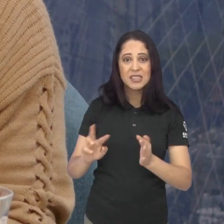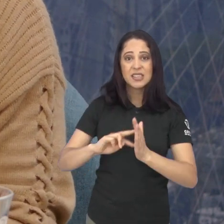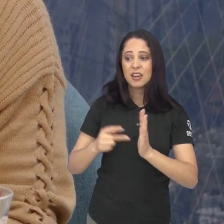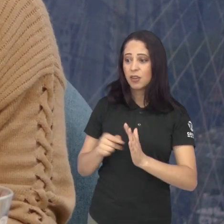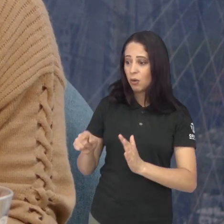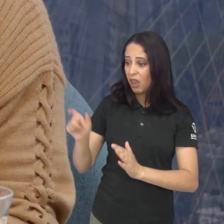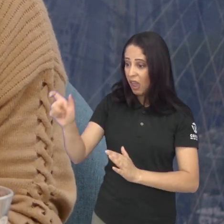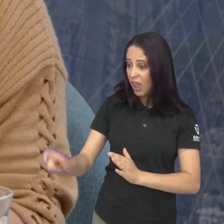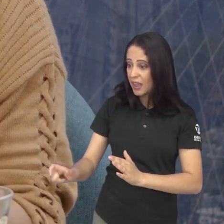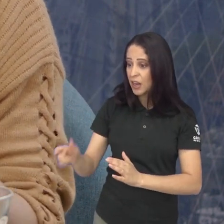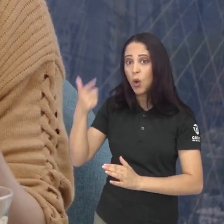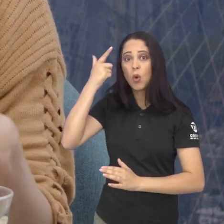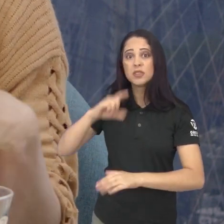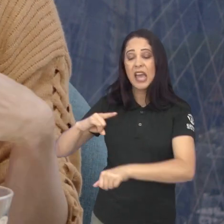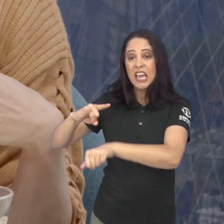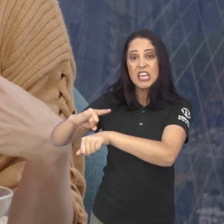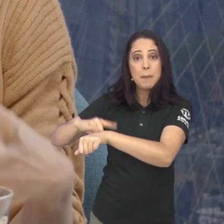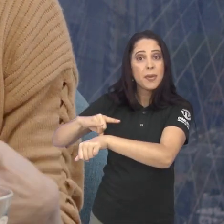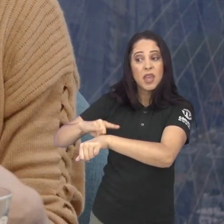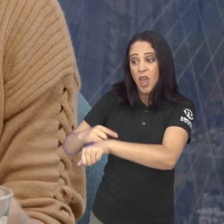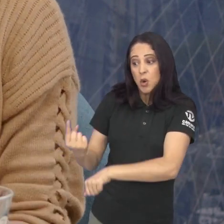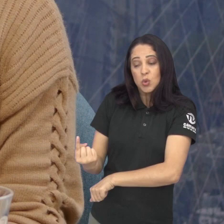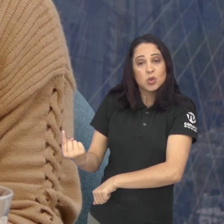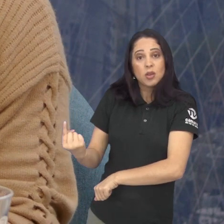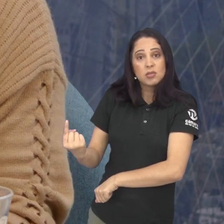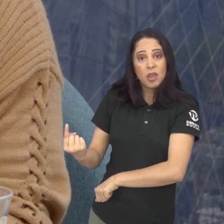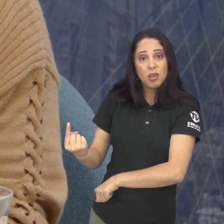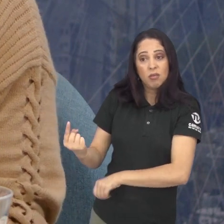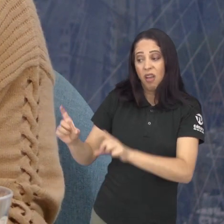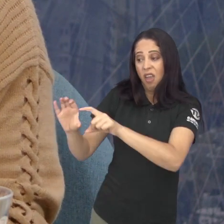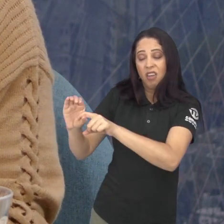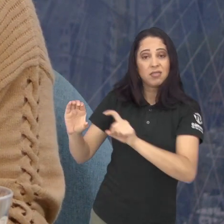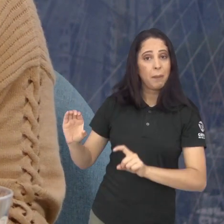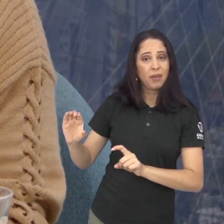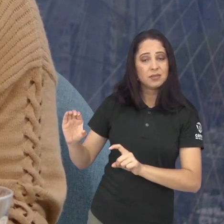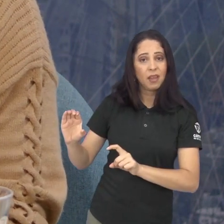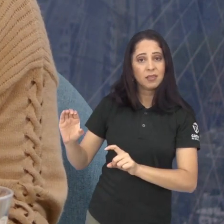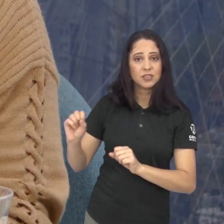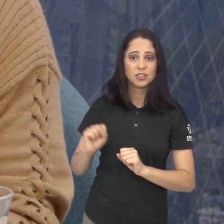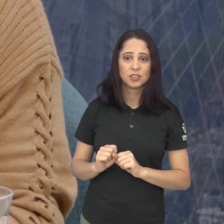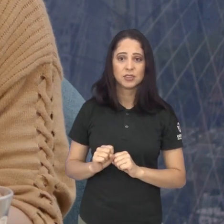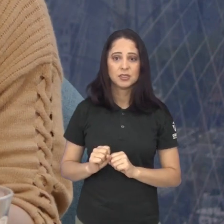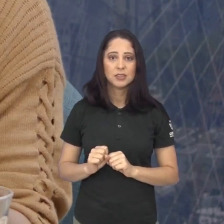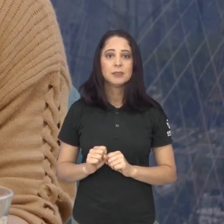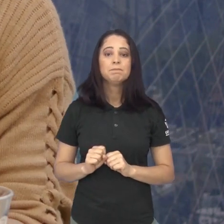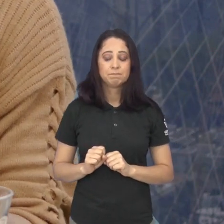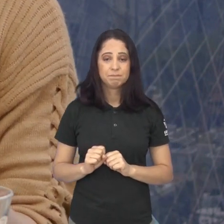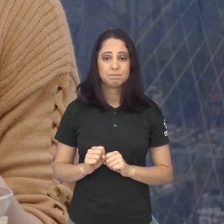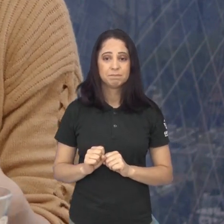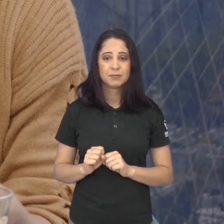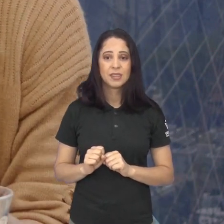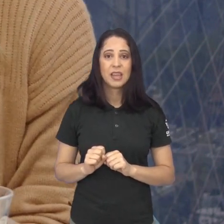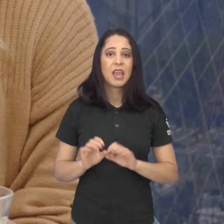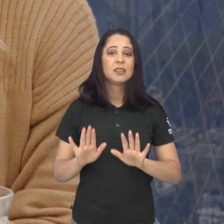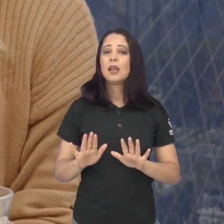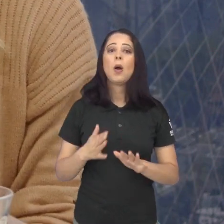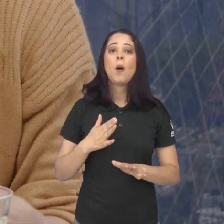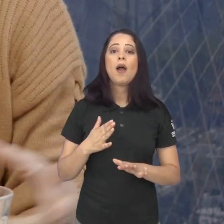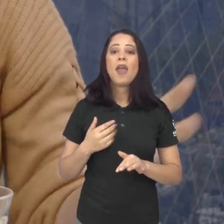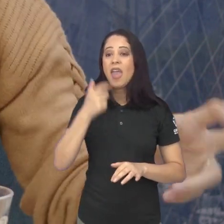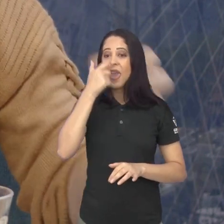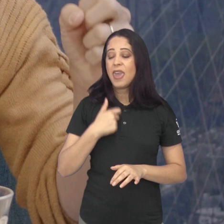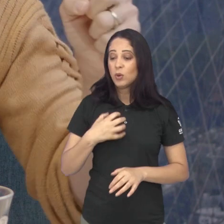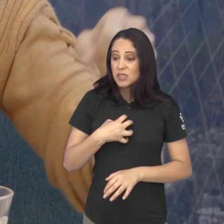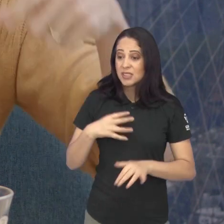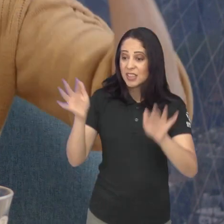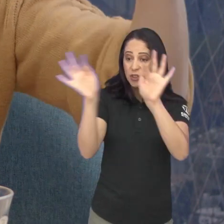sair da fralda. Eu fiquei feliz de entender que a maior alegria de um dia da minha vida não é,